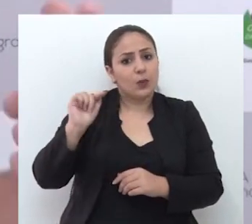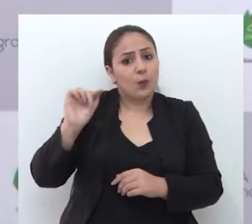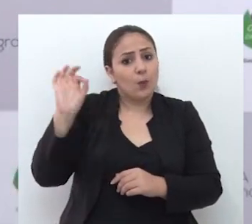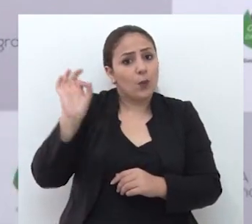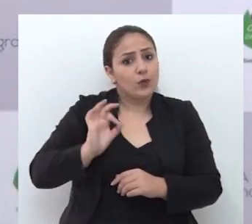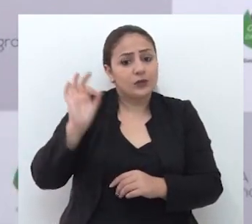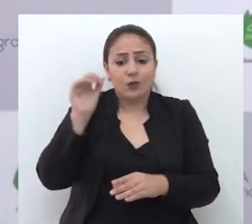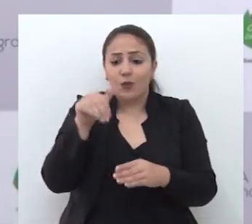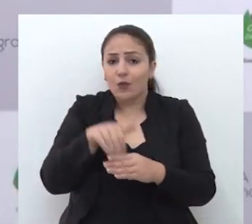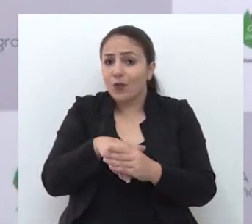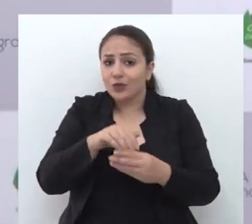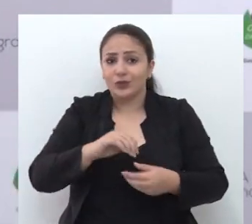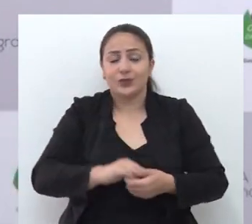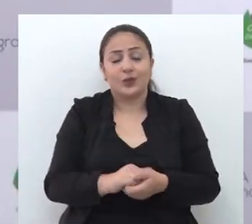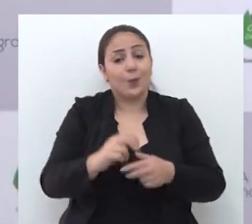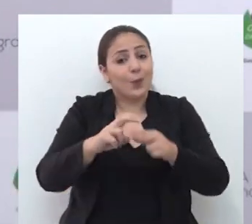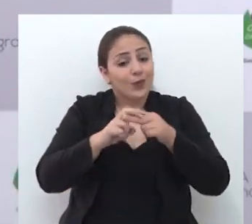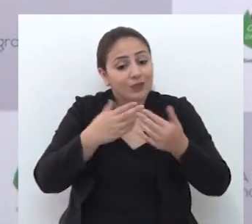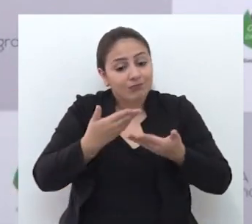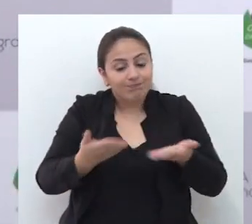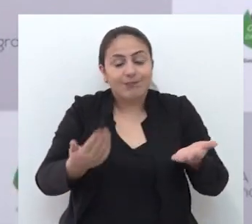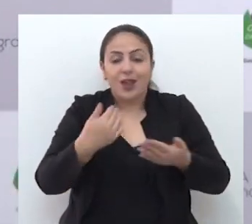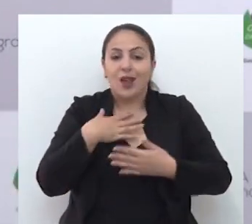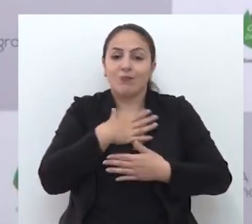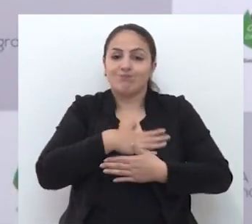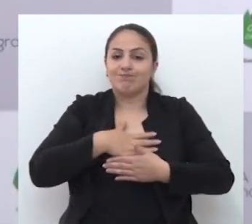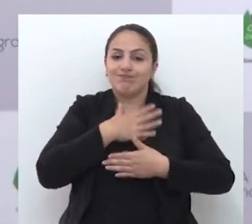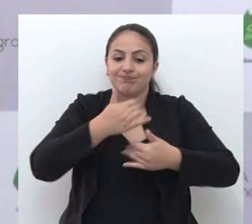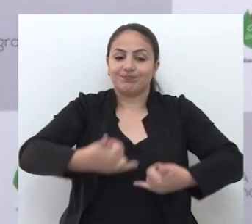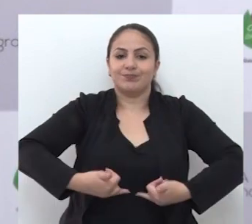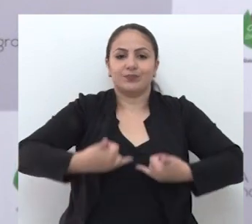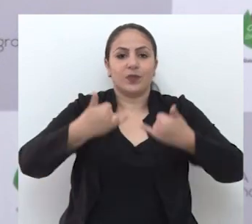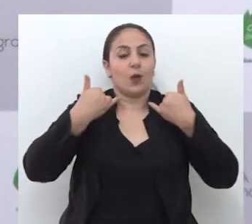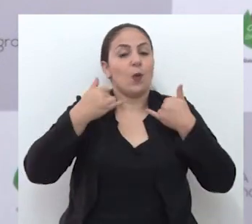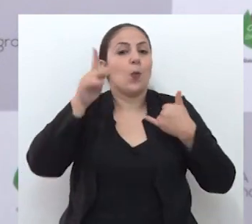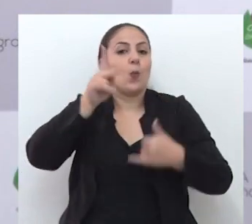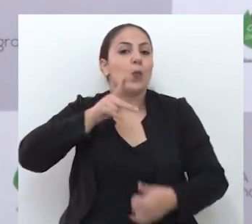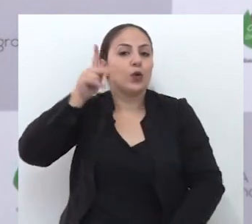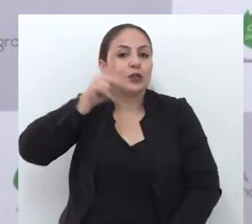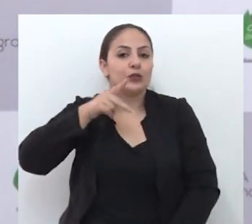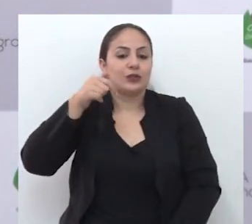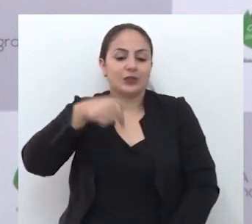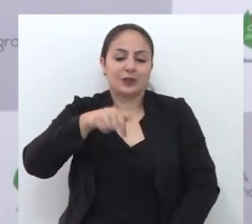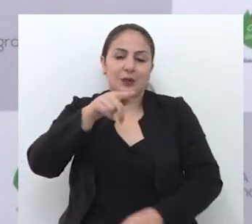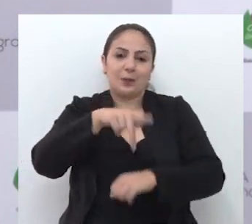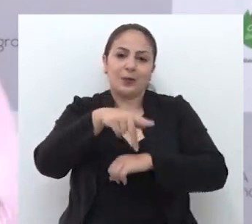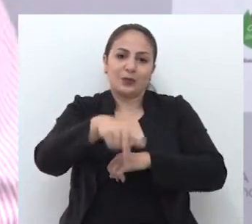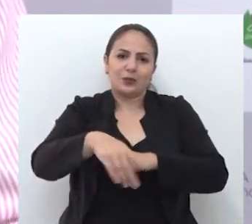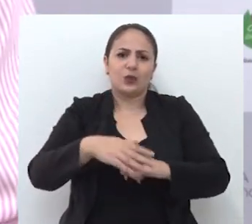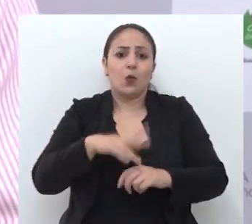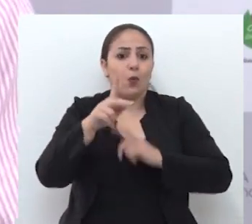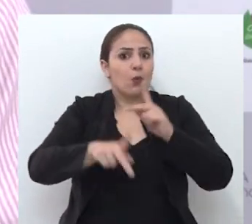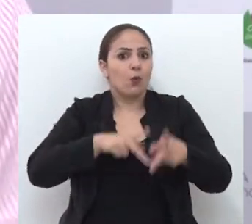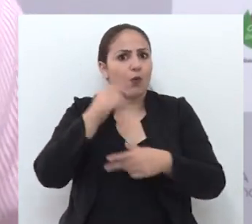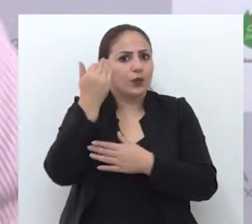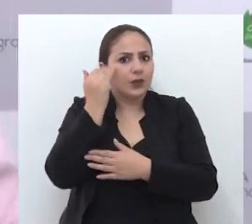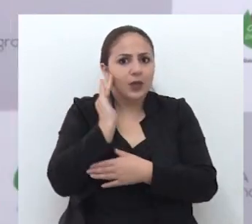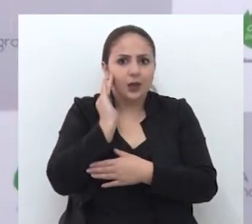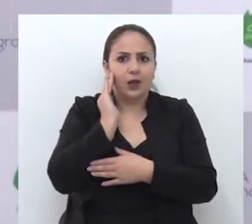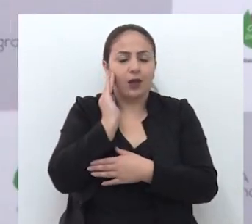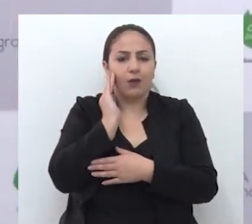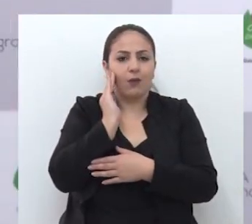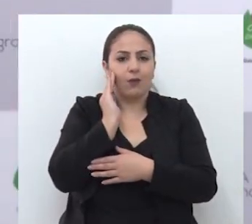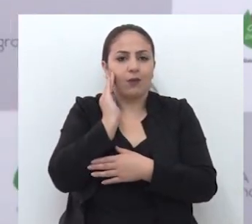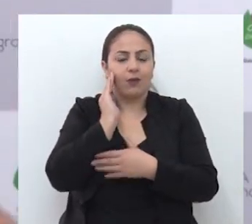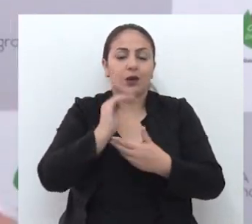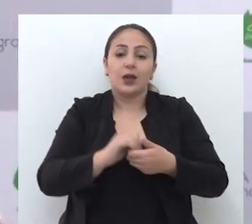67% dos votos. Então isso aqui me deixa eu orgulhoso de ser político dessa cidade. O povo entendeu a